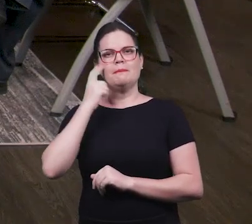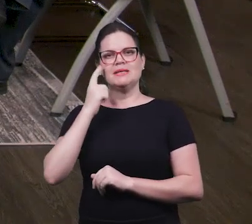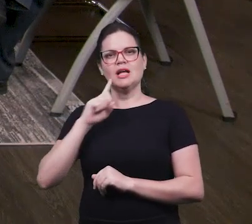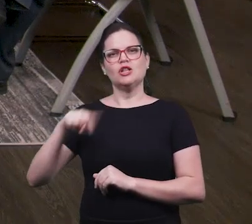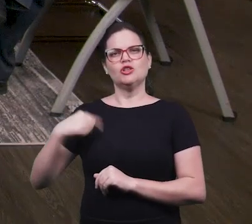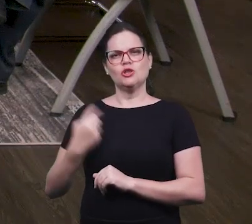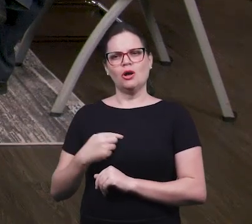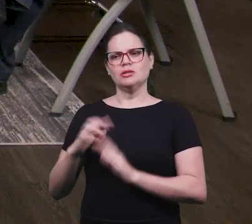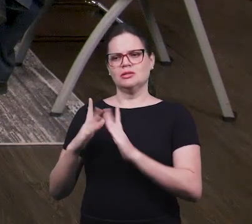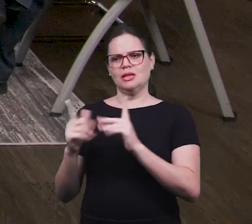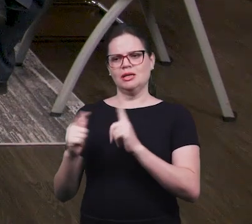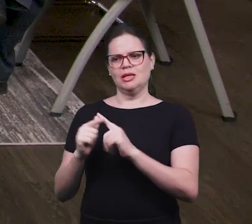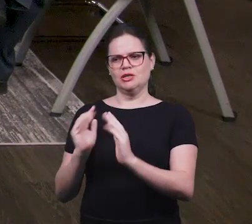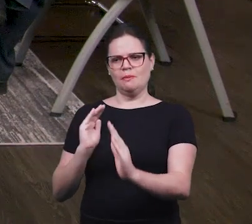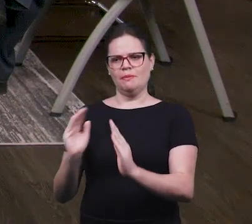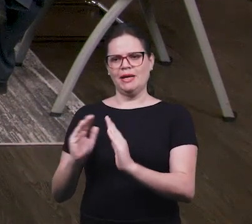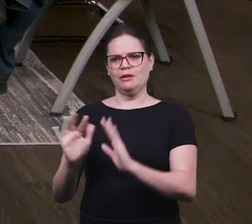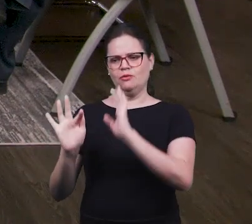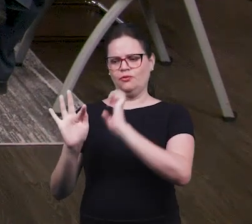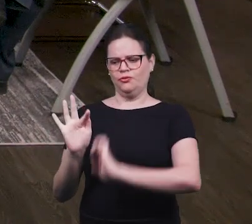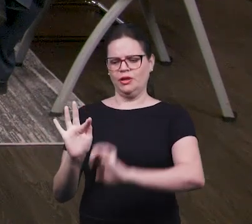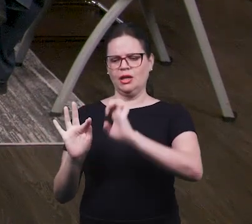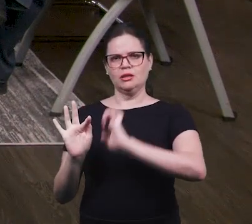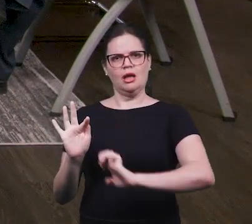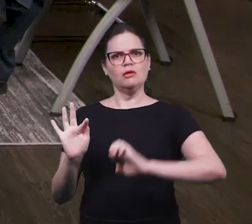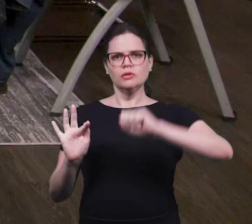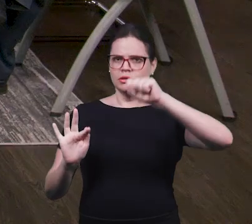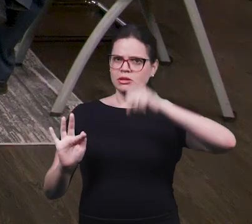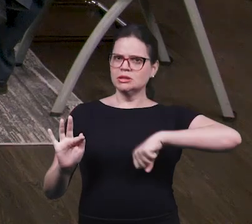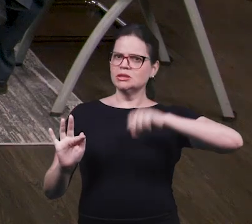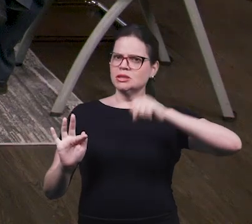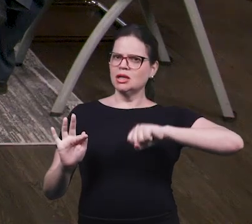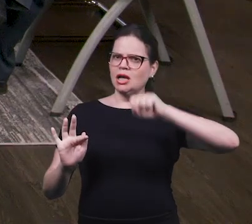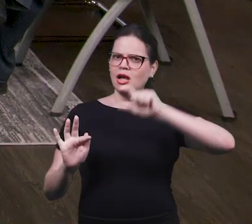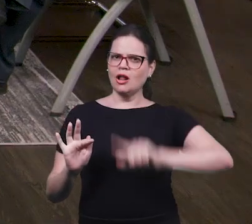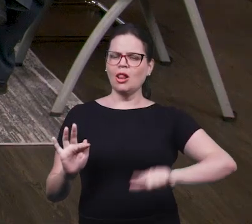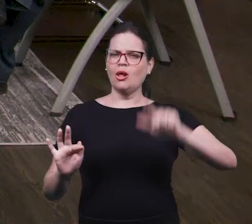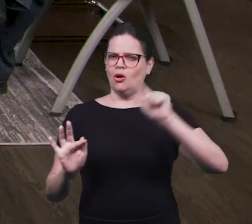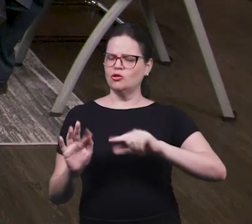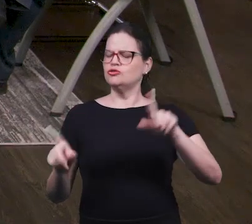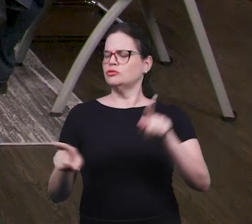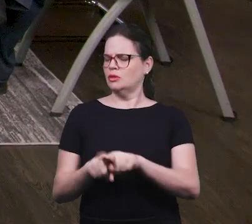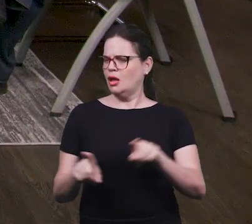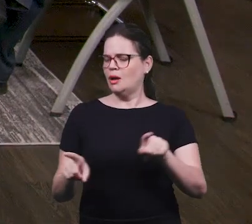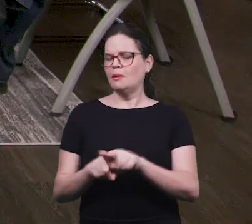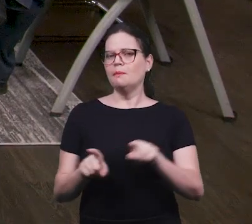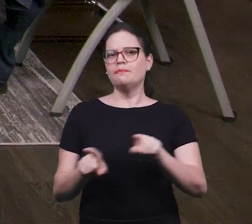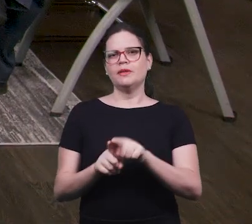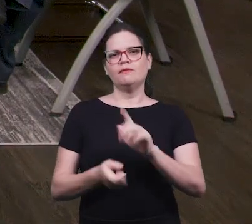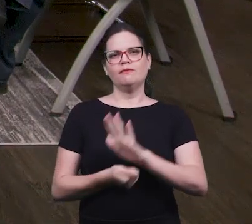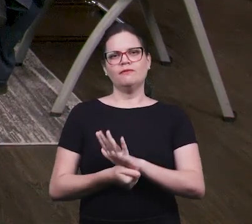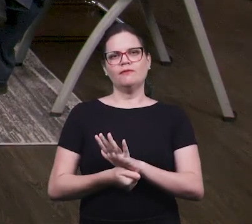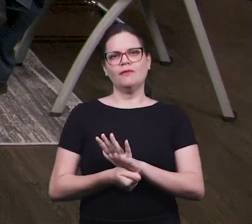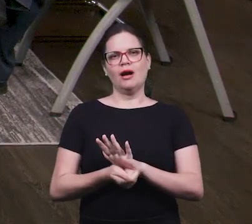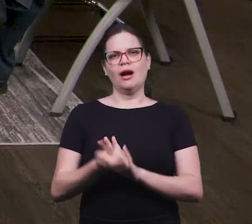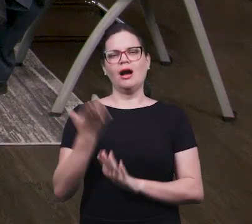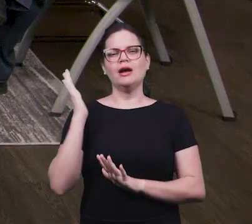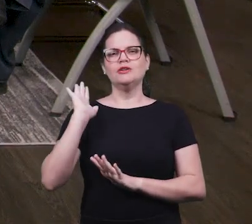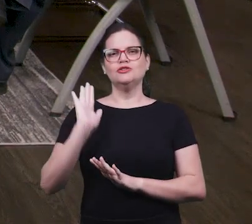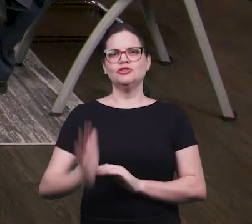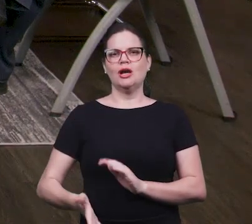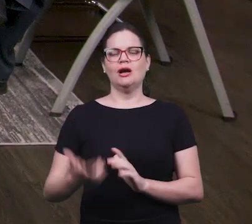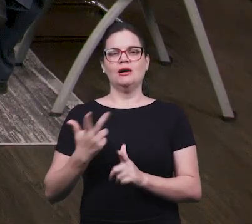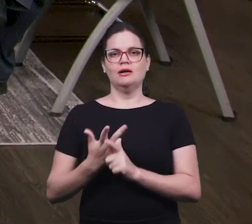Sim, é claro que muitos já estão em Filadélfia, né, sob o aspecto, já